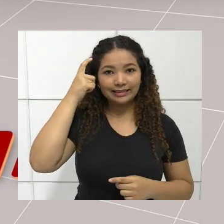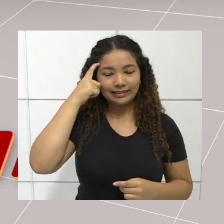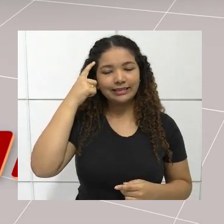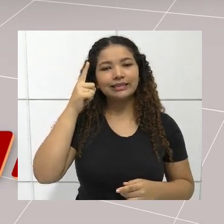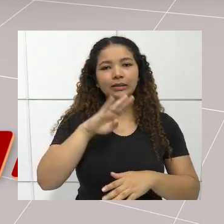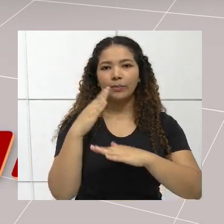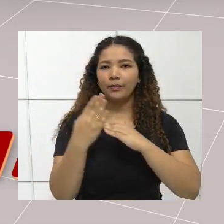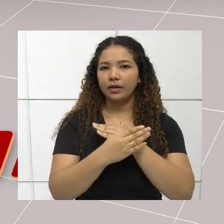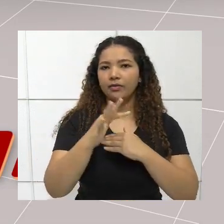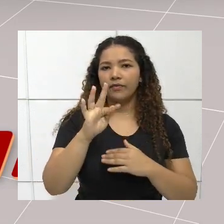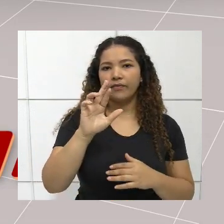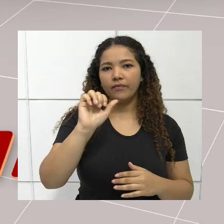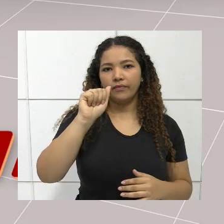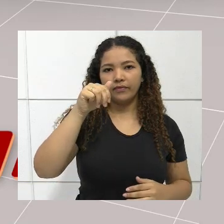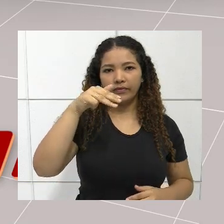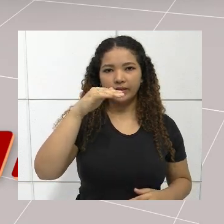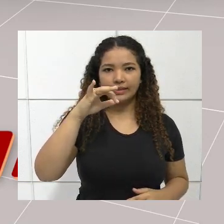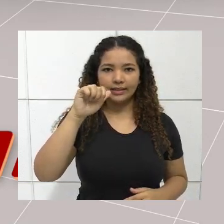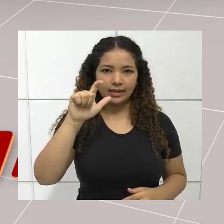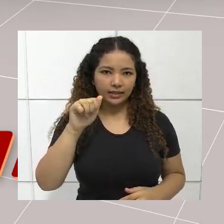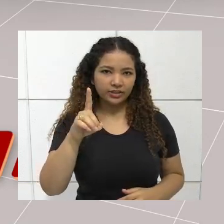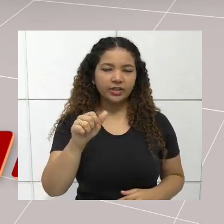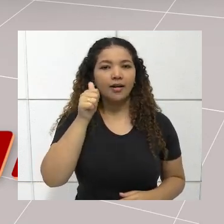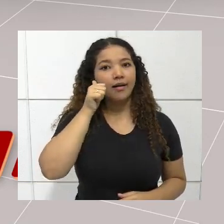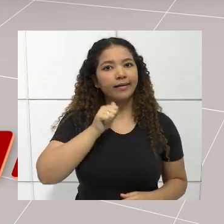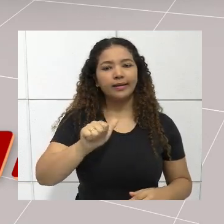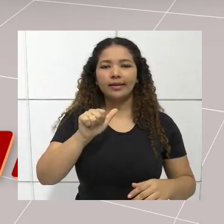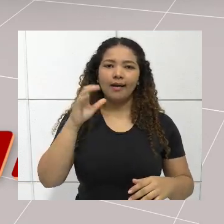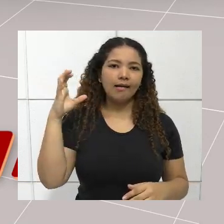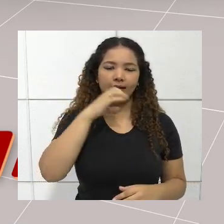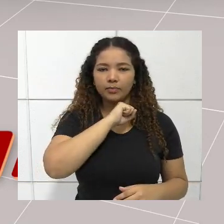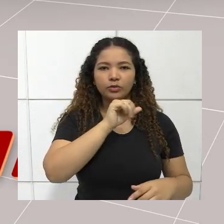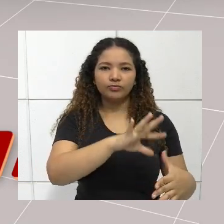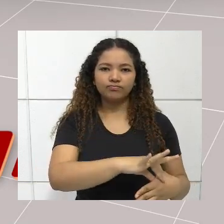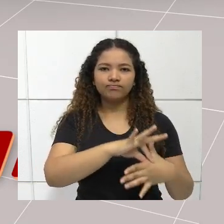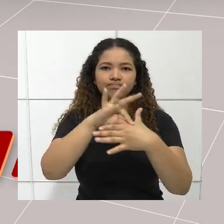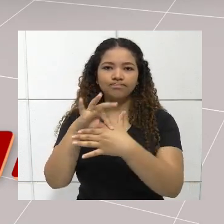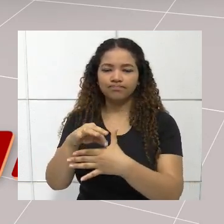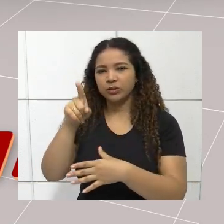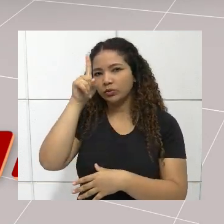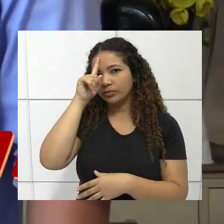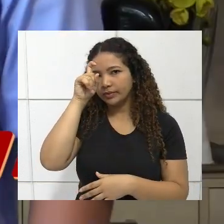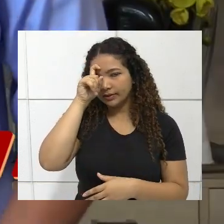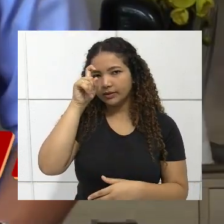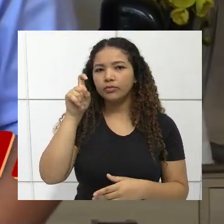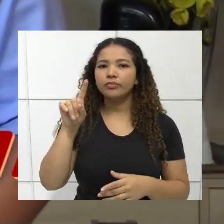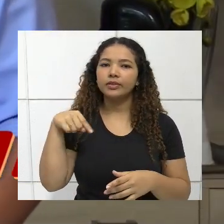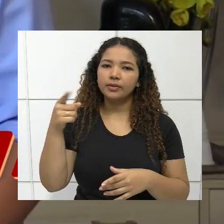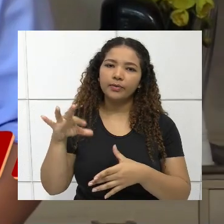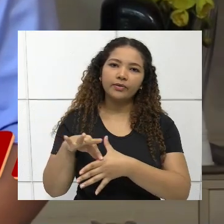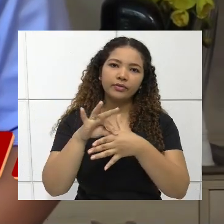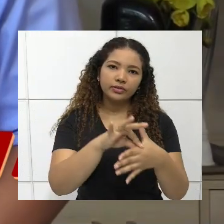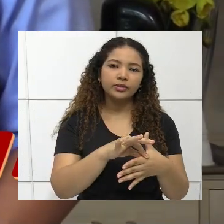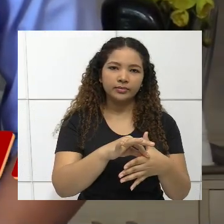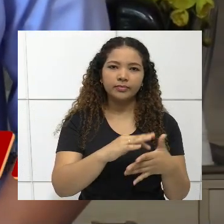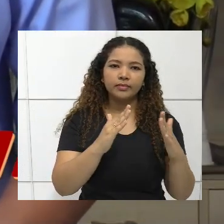da Francilândia. Ela foi socorrida imediatamente e já está se recuperando em casa. Tá aí então,